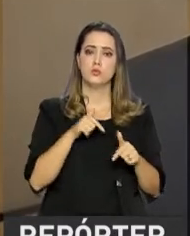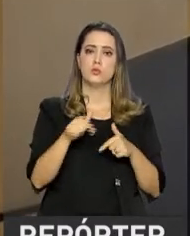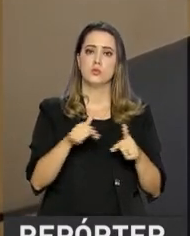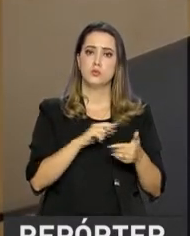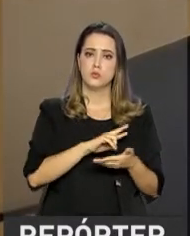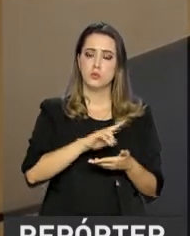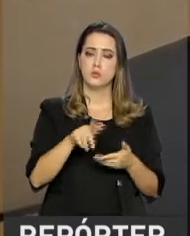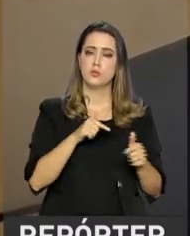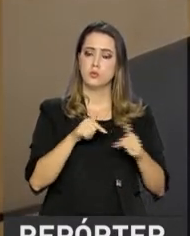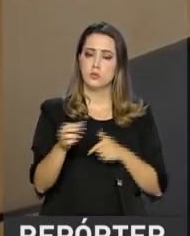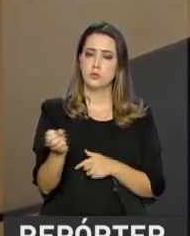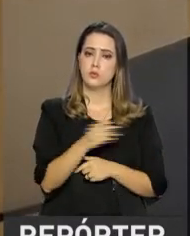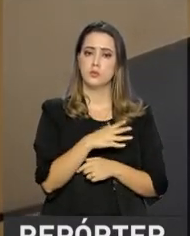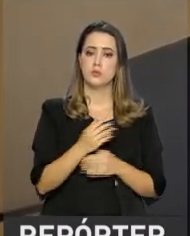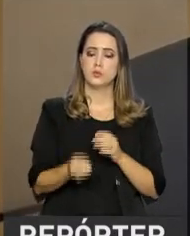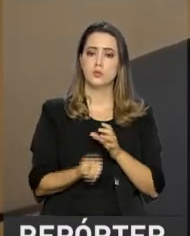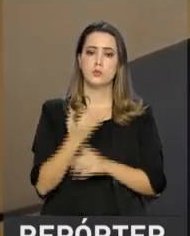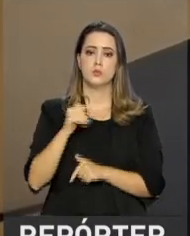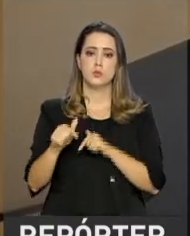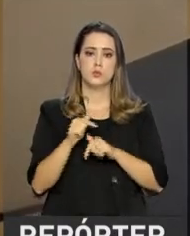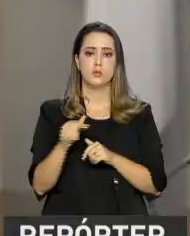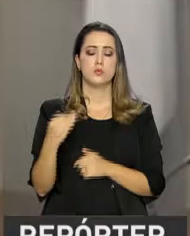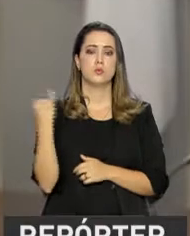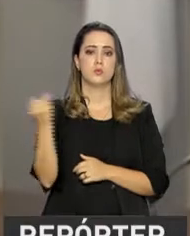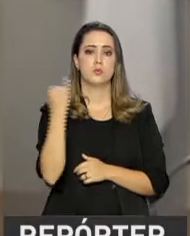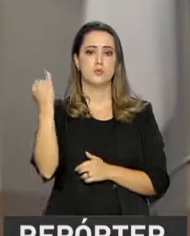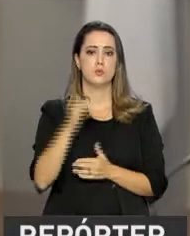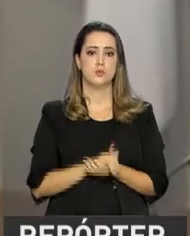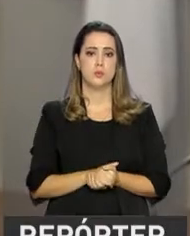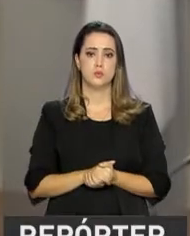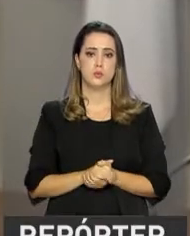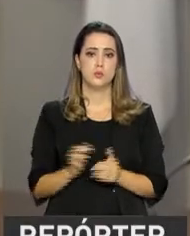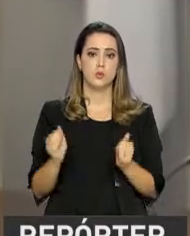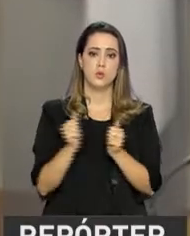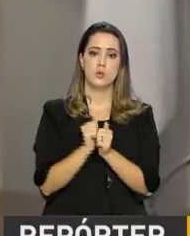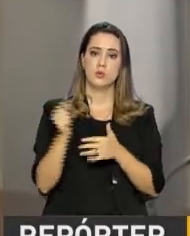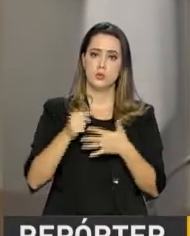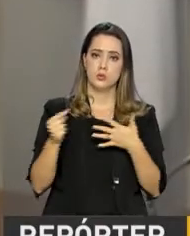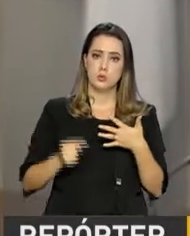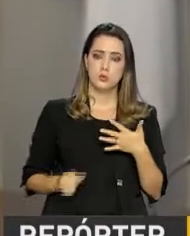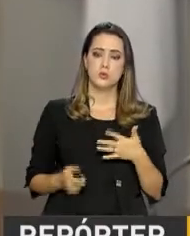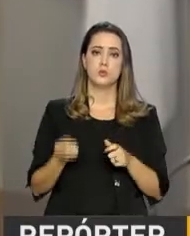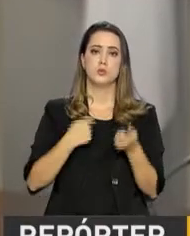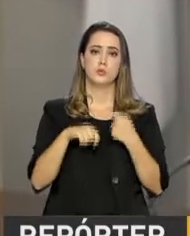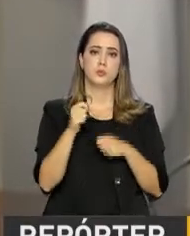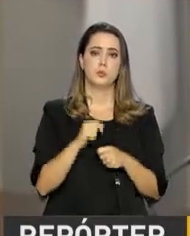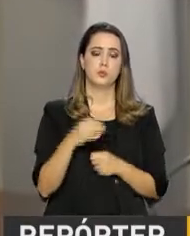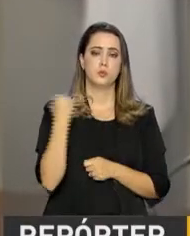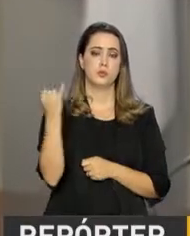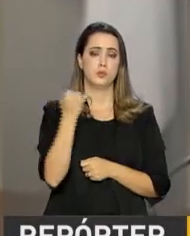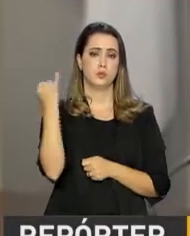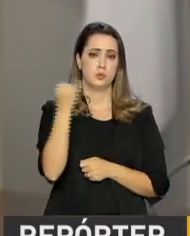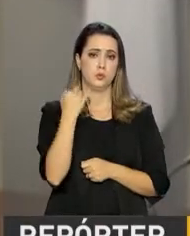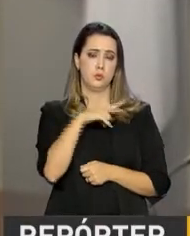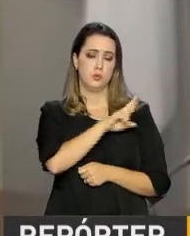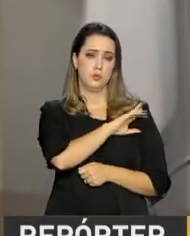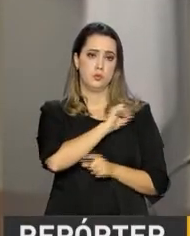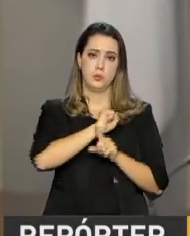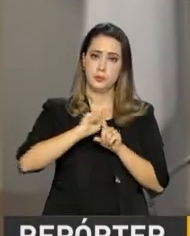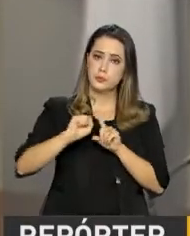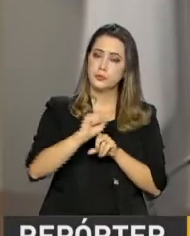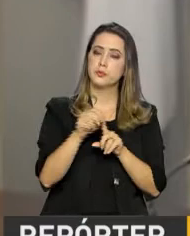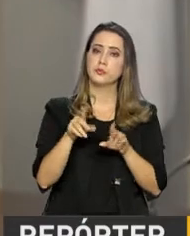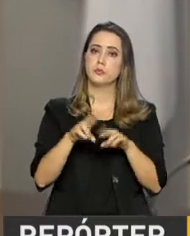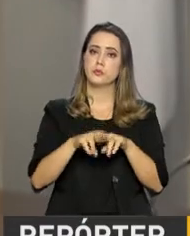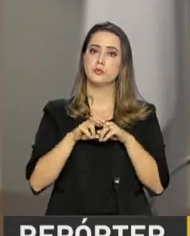novos em geração de empregos que é muito importante ao lado das medidas econômicas temer destacou a responsabilidade social